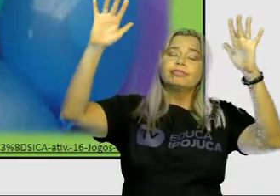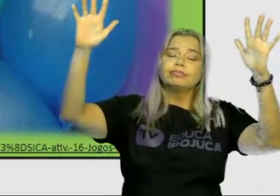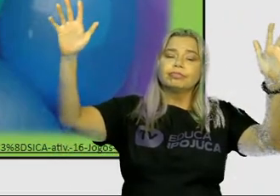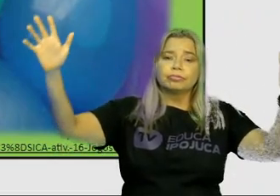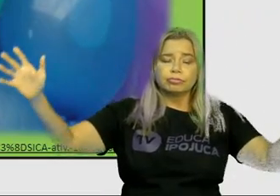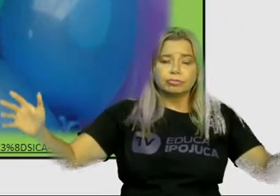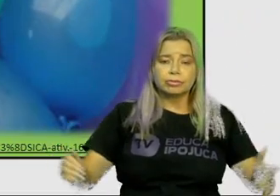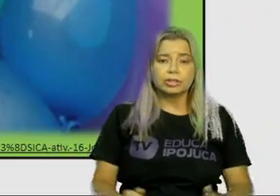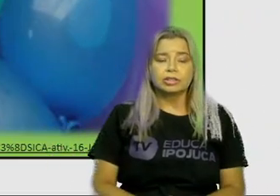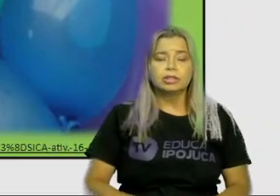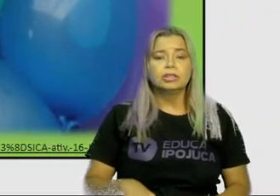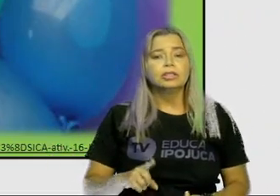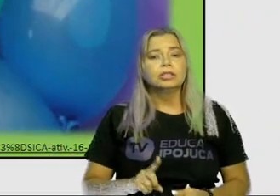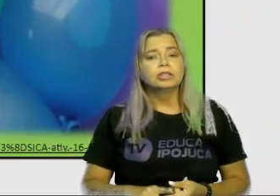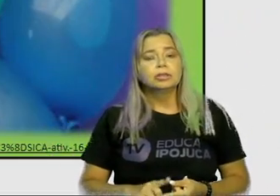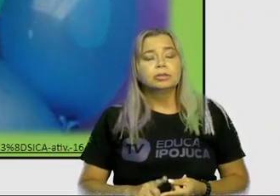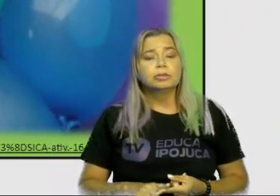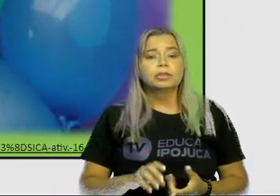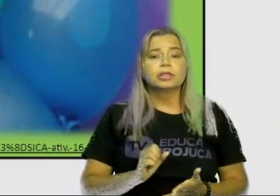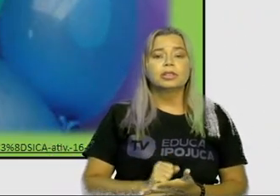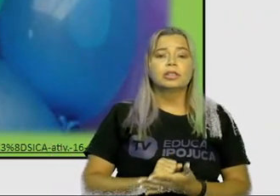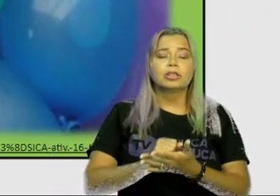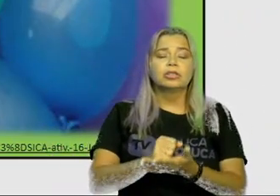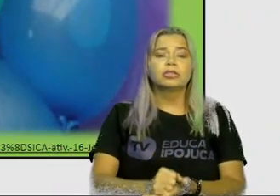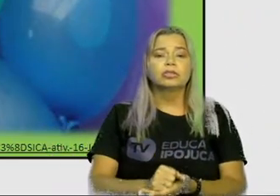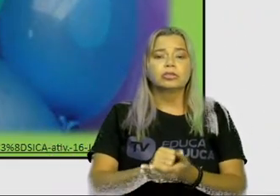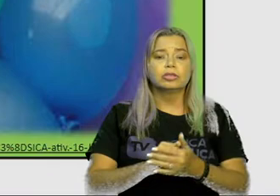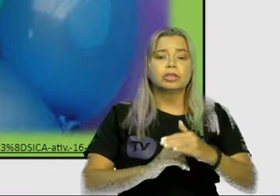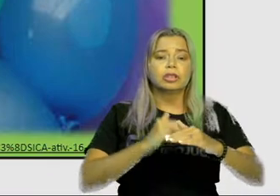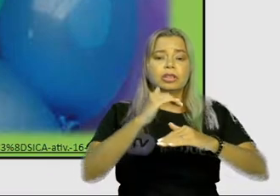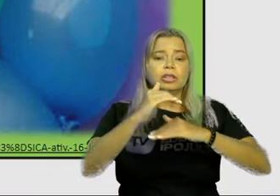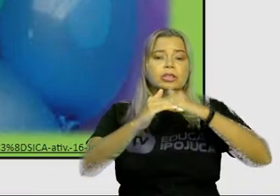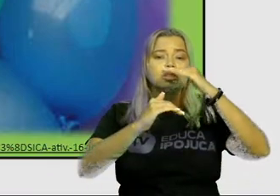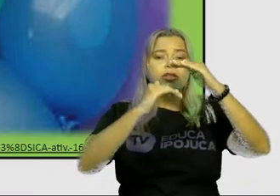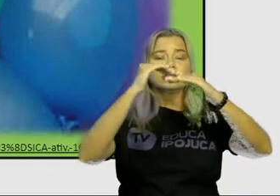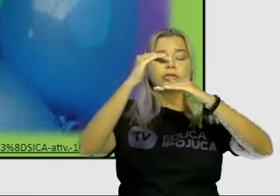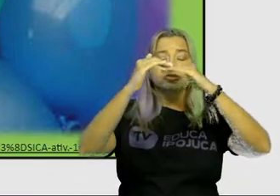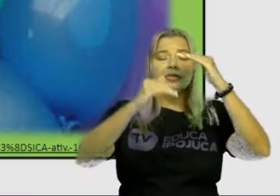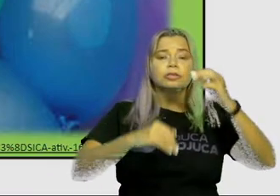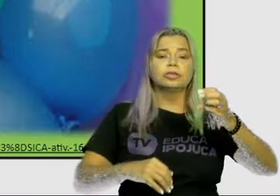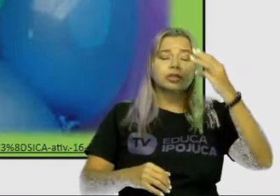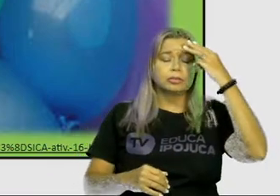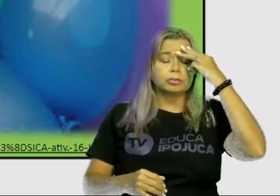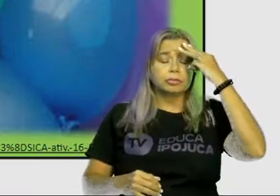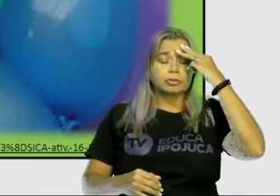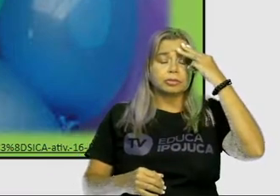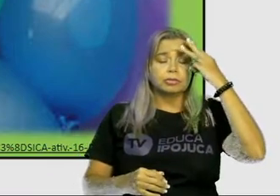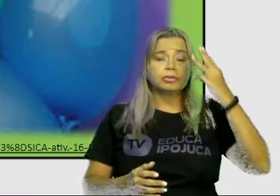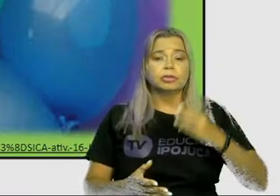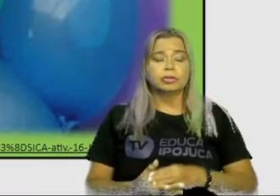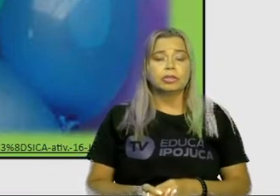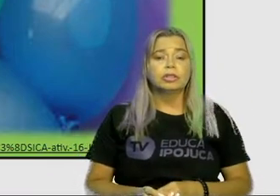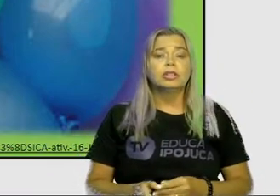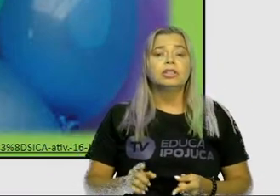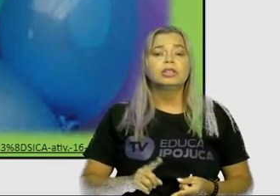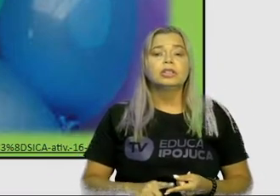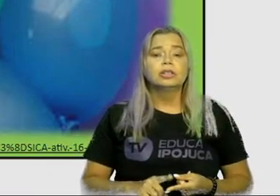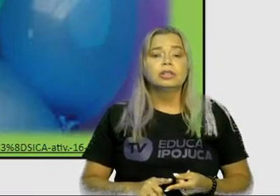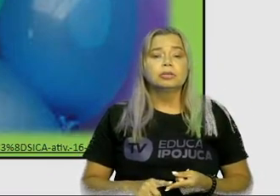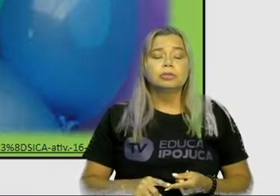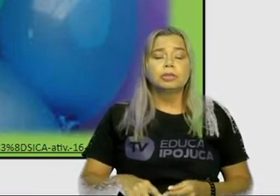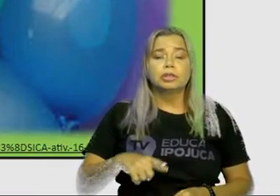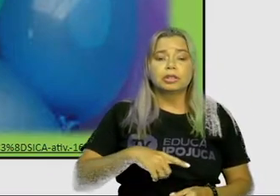desenvolver habilidades, né, que são diversas habilidades de raciocínio e aprendizagem, interagir com o entorno